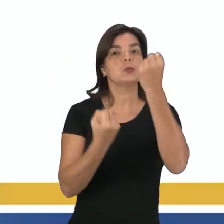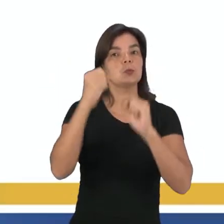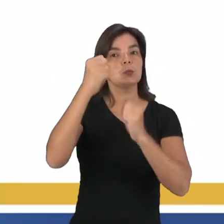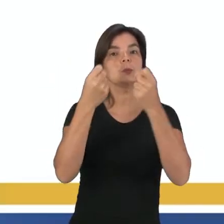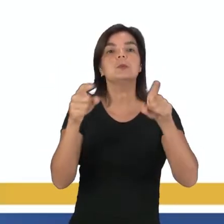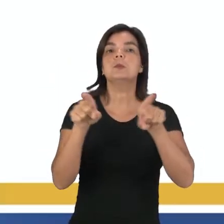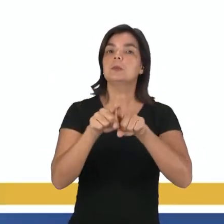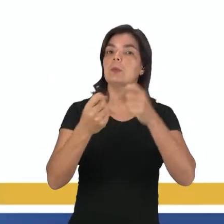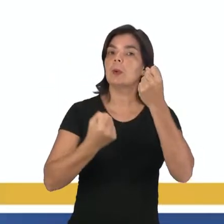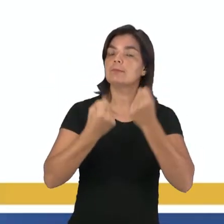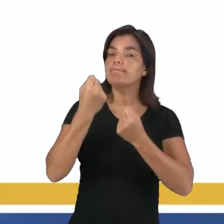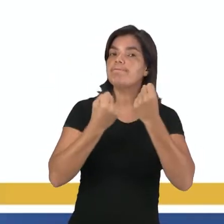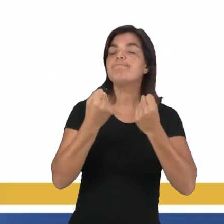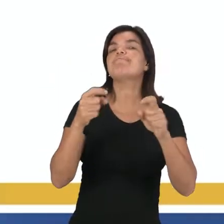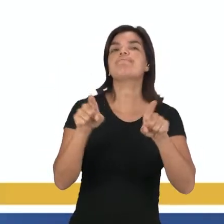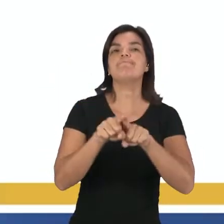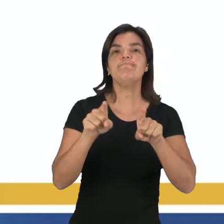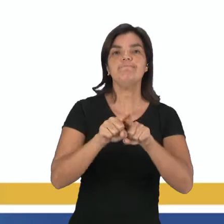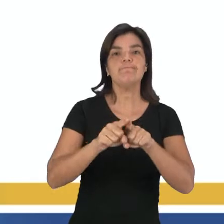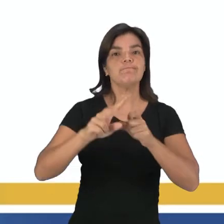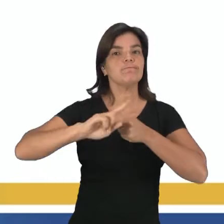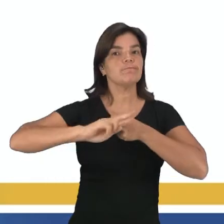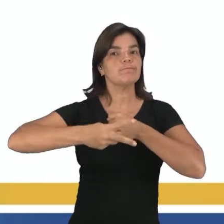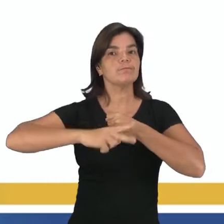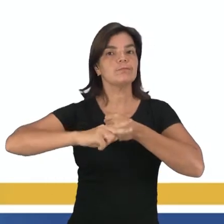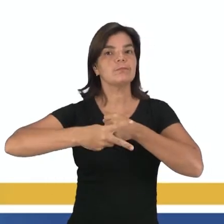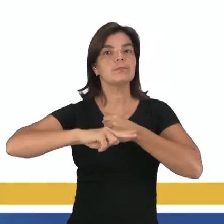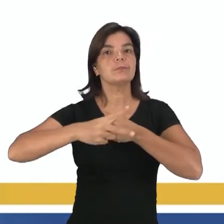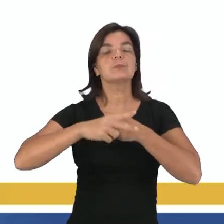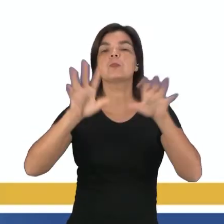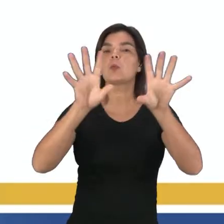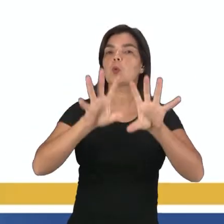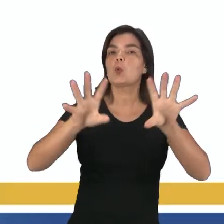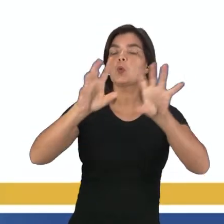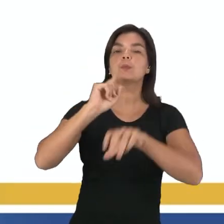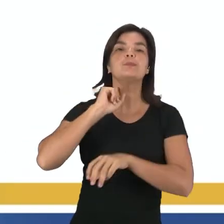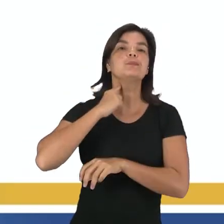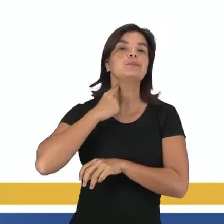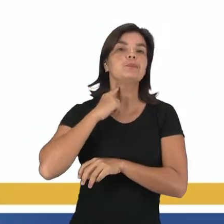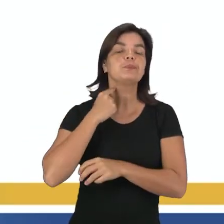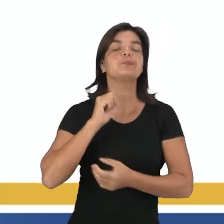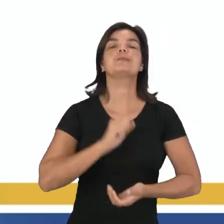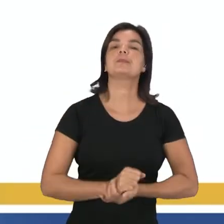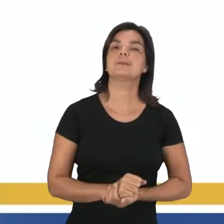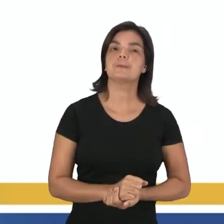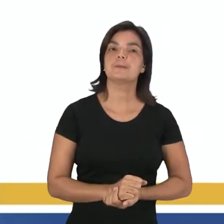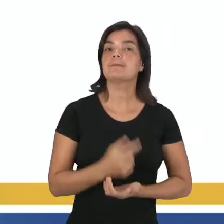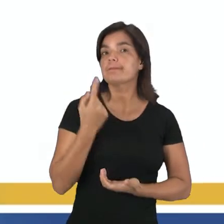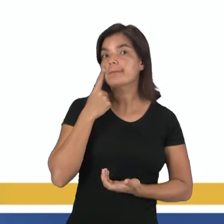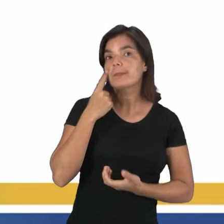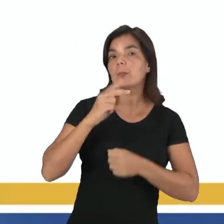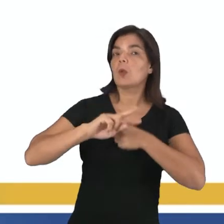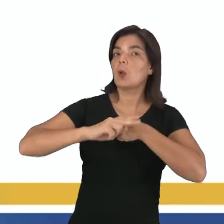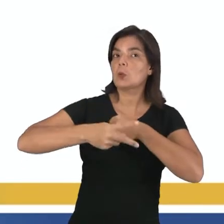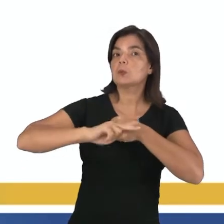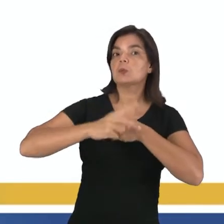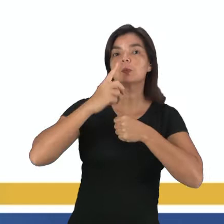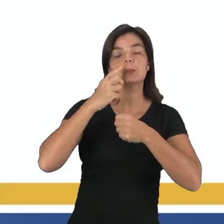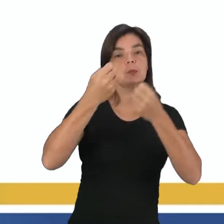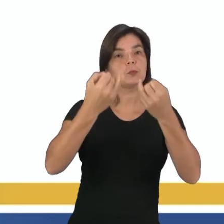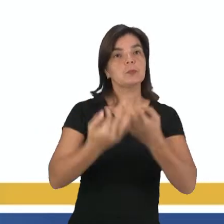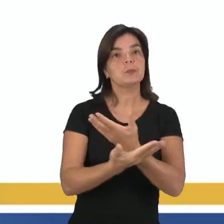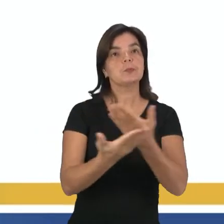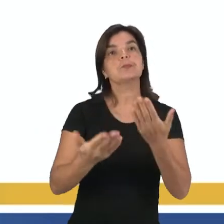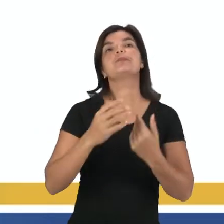e veículos, que gera como consequência a poluição do ar, que é o efeito, é a consequência, como eu disse